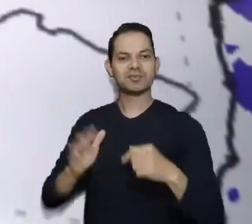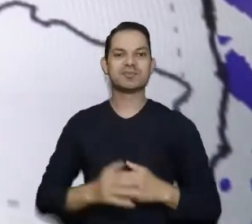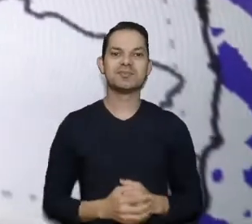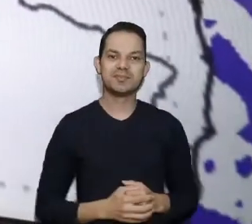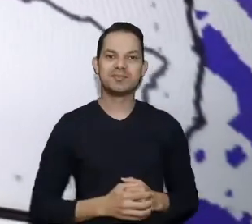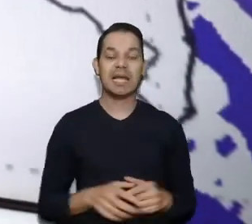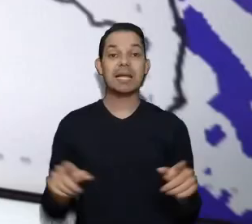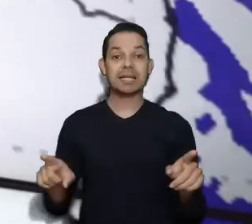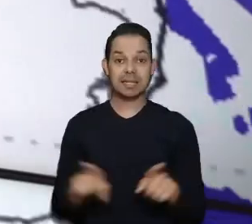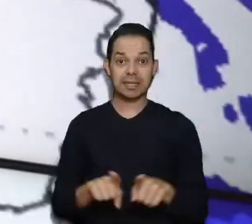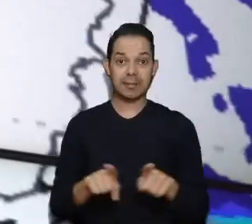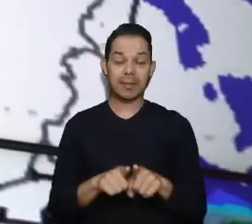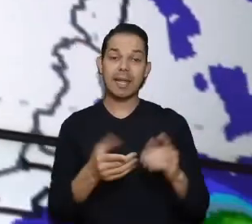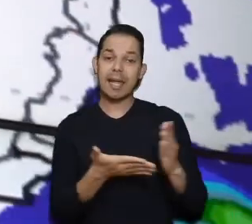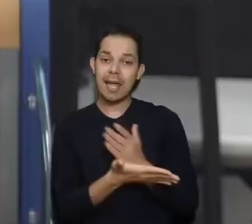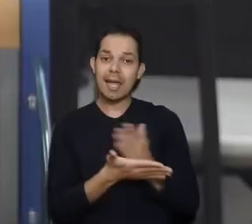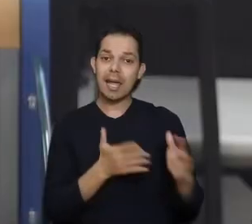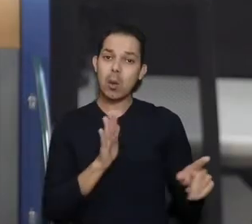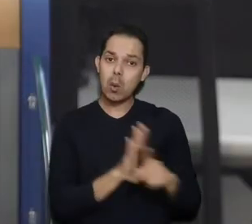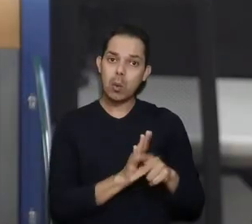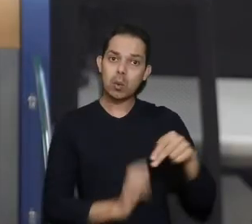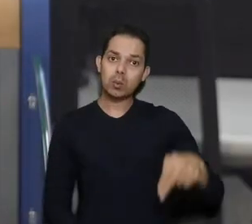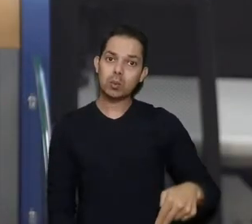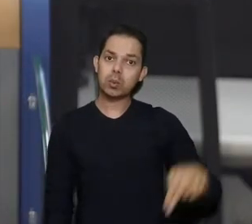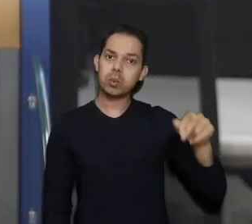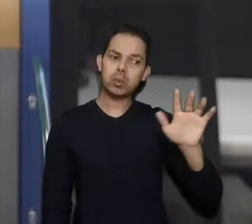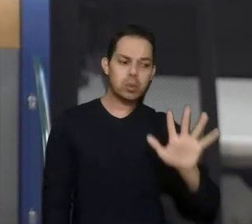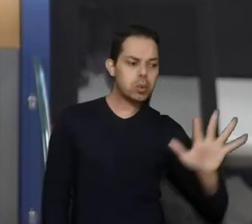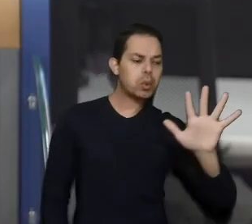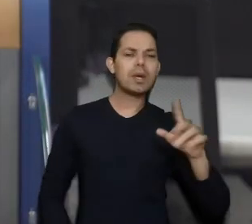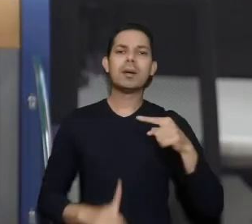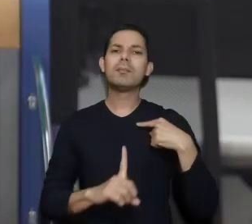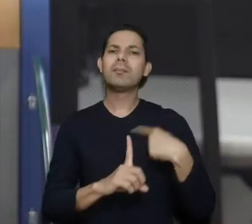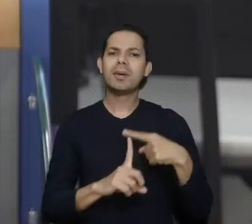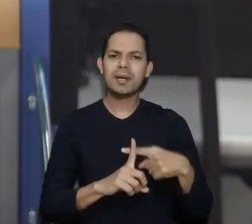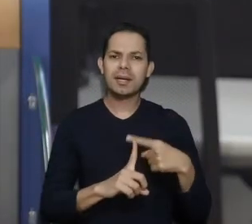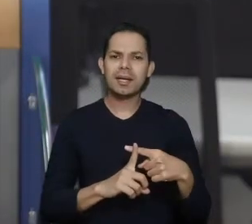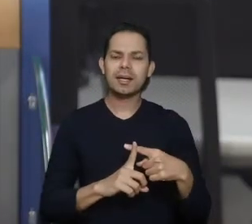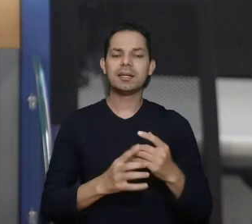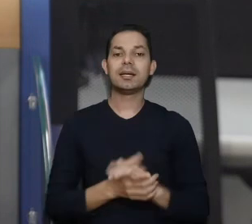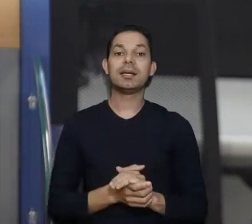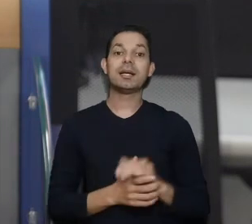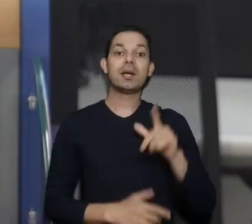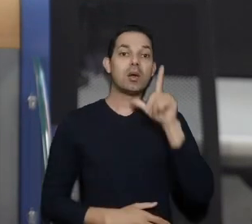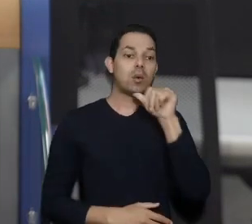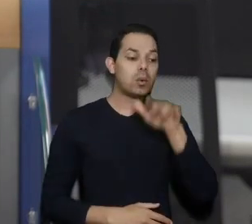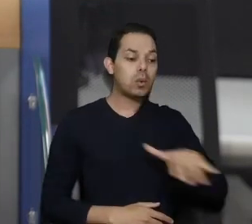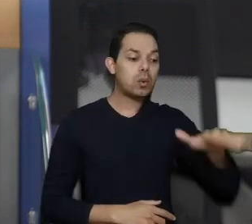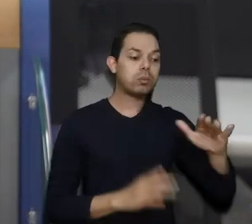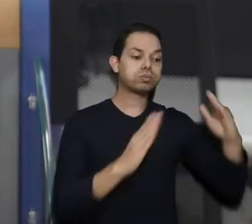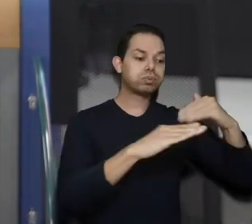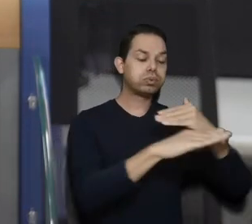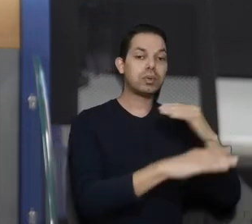Bacia Amazônica e também em parte da região Nordeste, devido à associação do aquecimento do